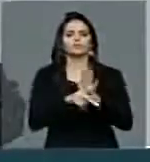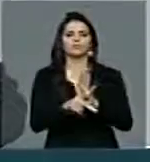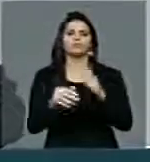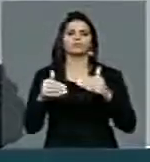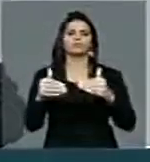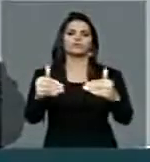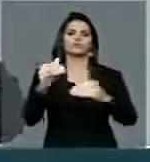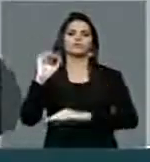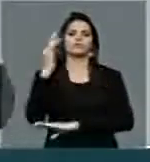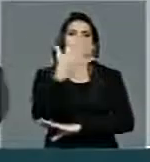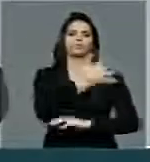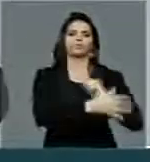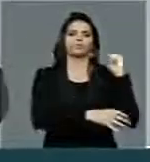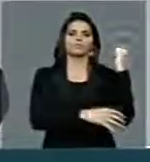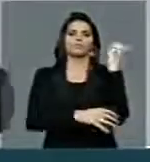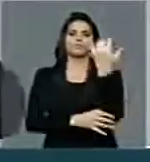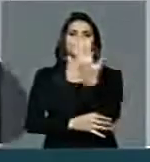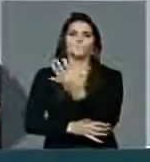Ministério do Meio Ambiente